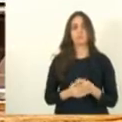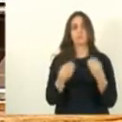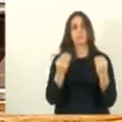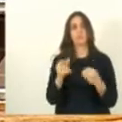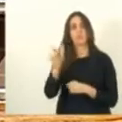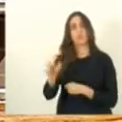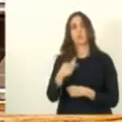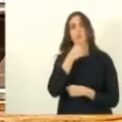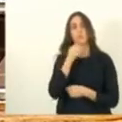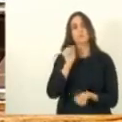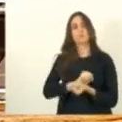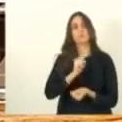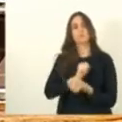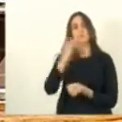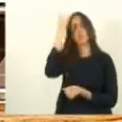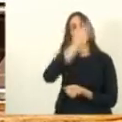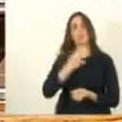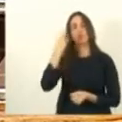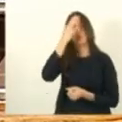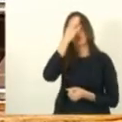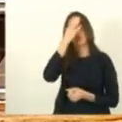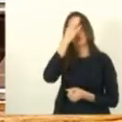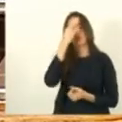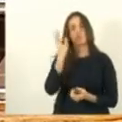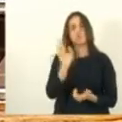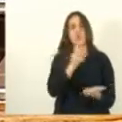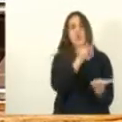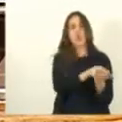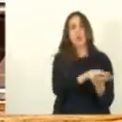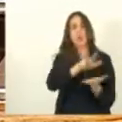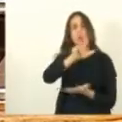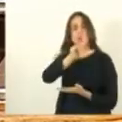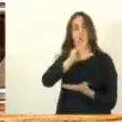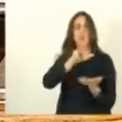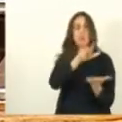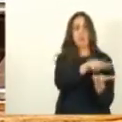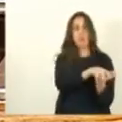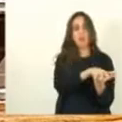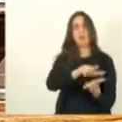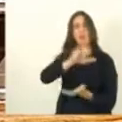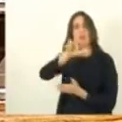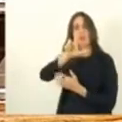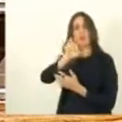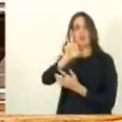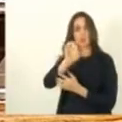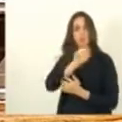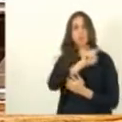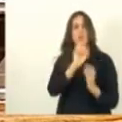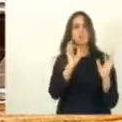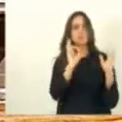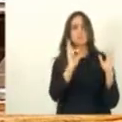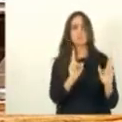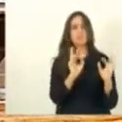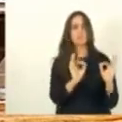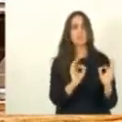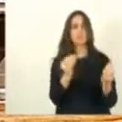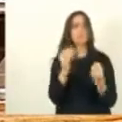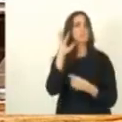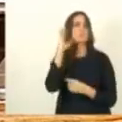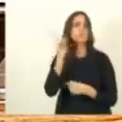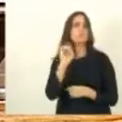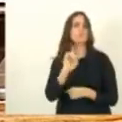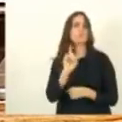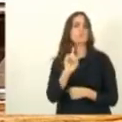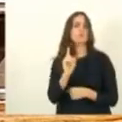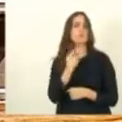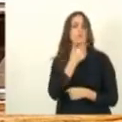fique 4 horas esperando um leito que já estava regulado e ninguém, não é diretor, ninguém consiga resolver um problema de